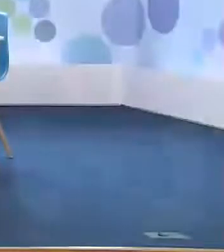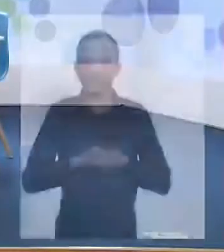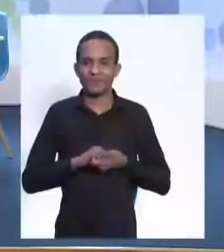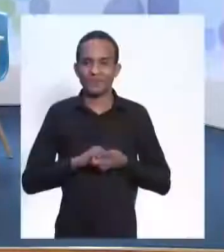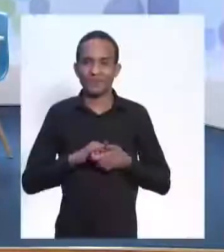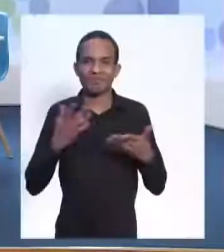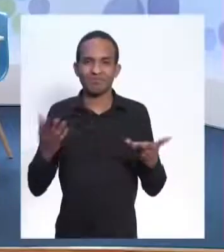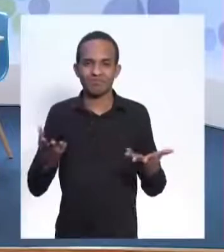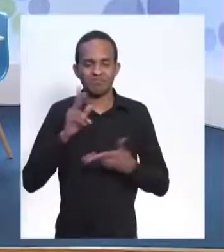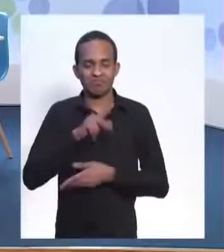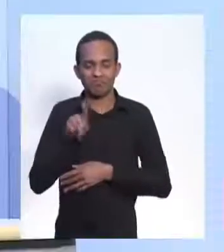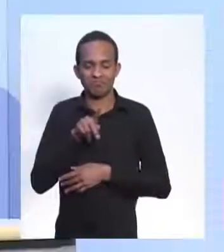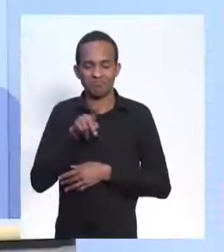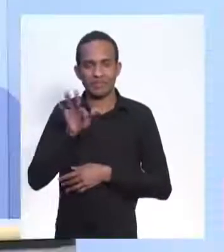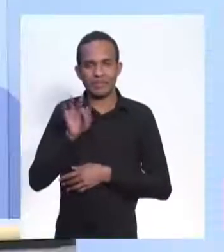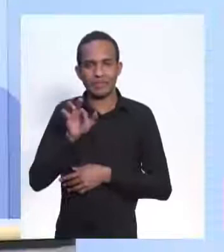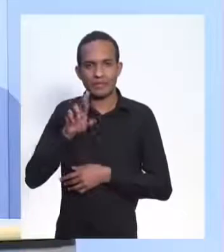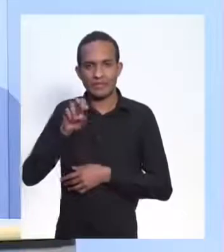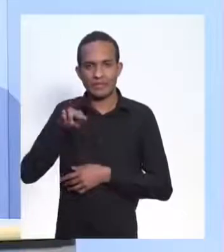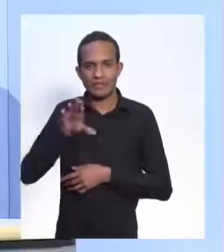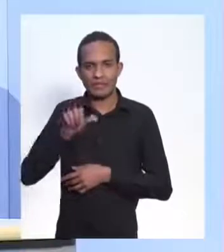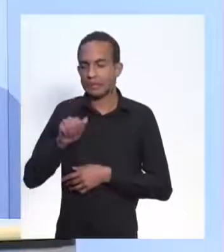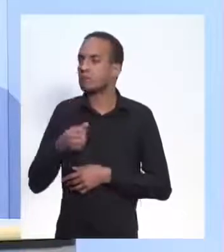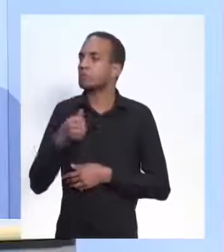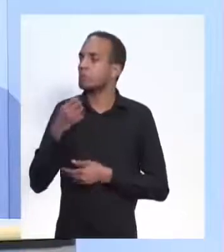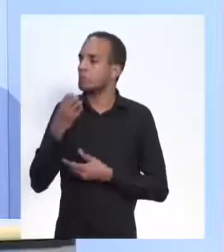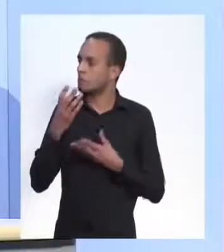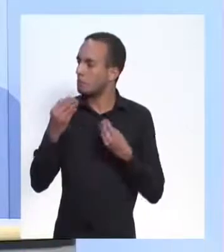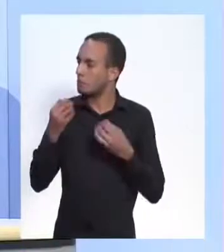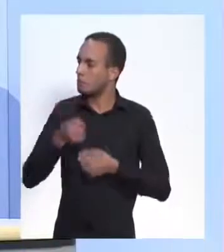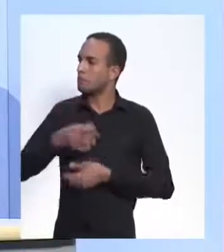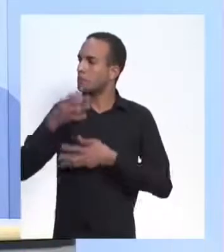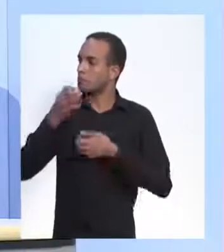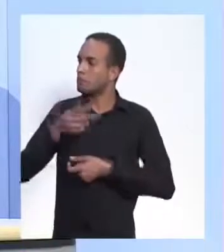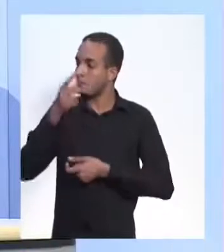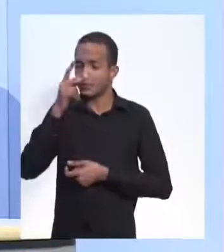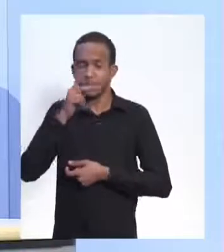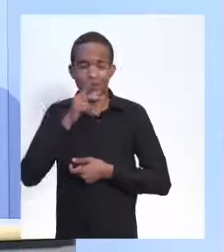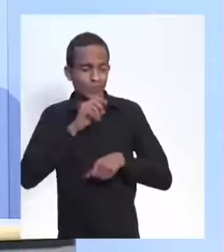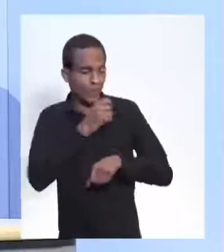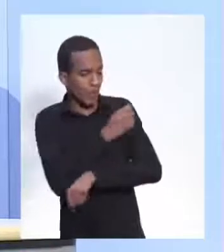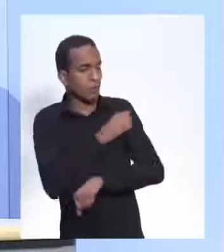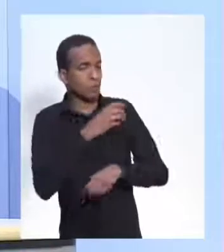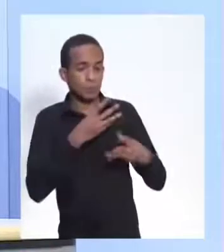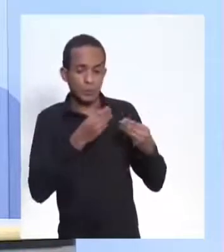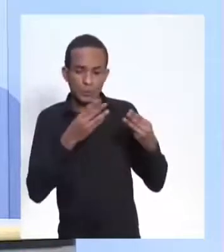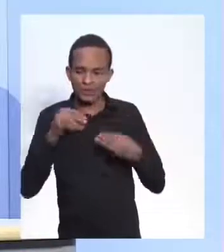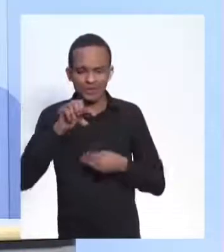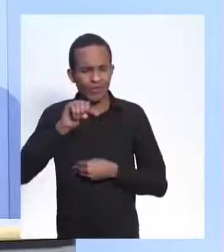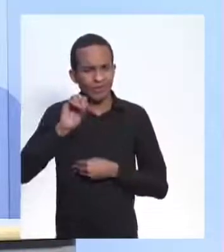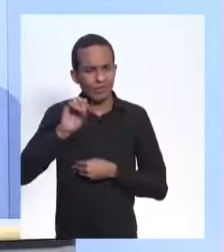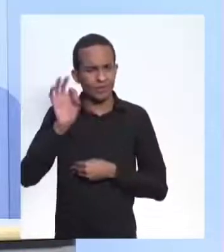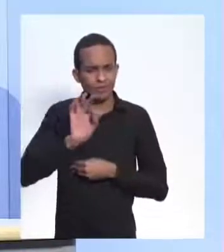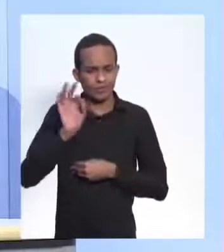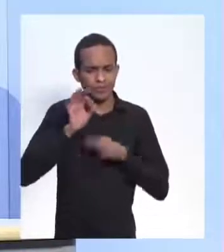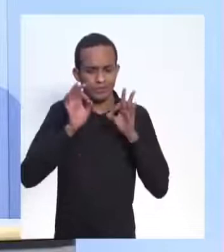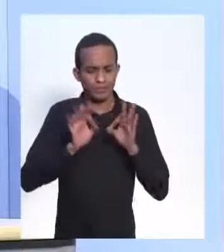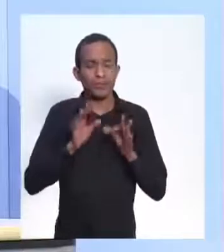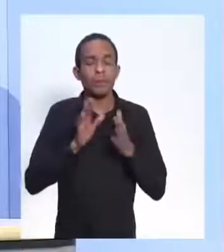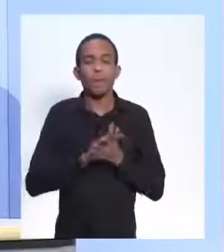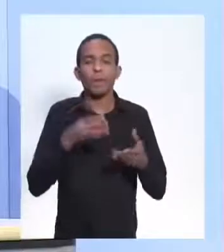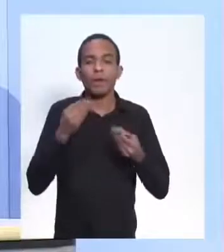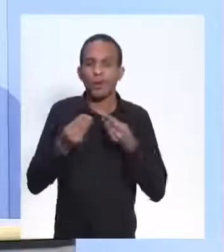Olha só, professora Fernanda, bastante interação e a maioria dos alunos acertou, né? Praticamente 90% aqui